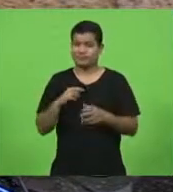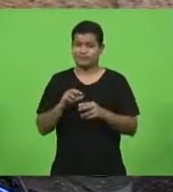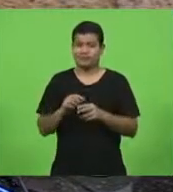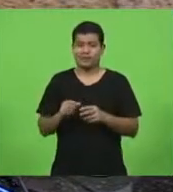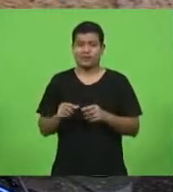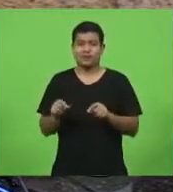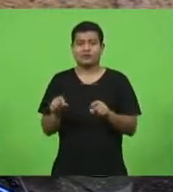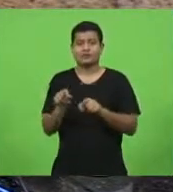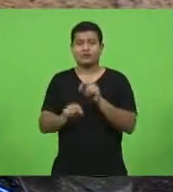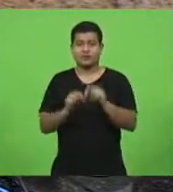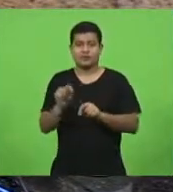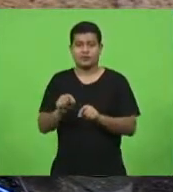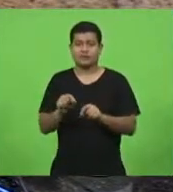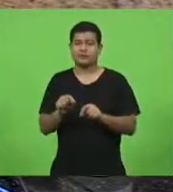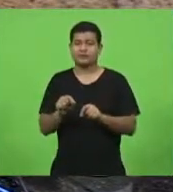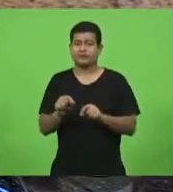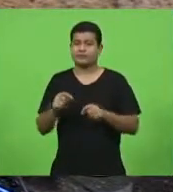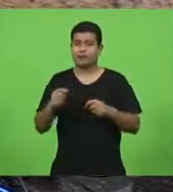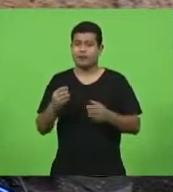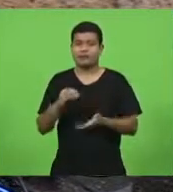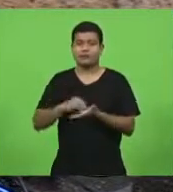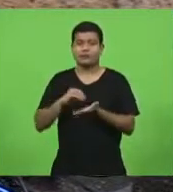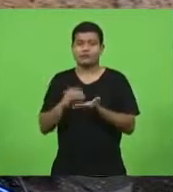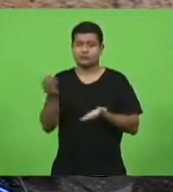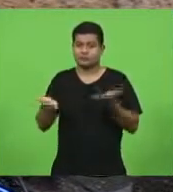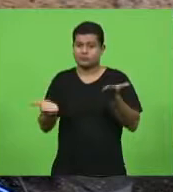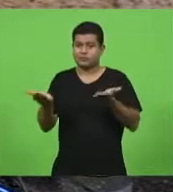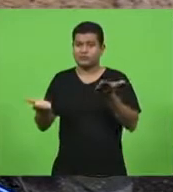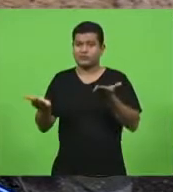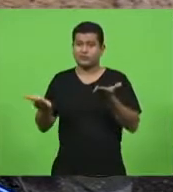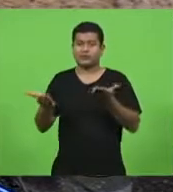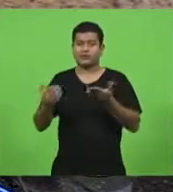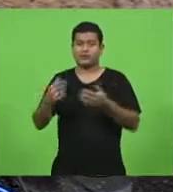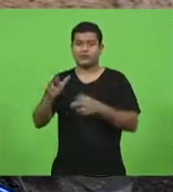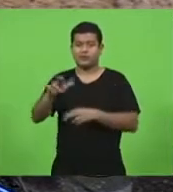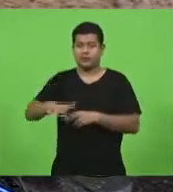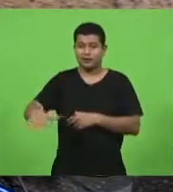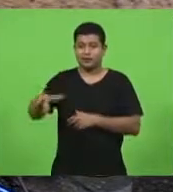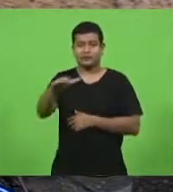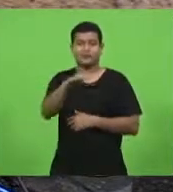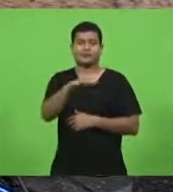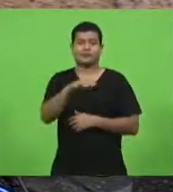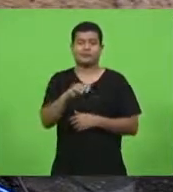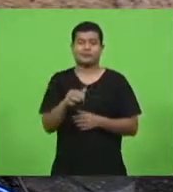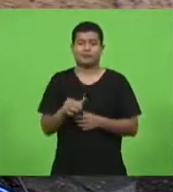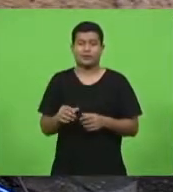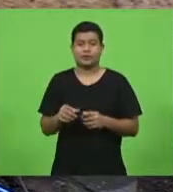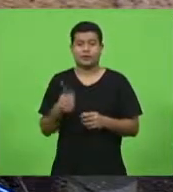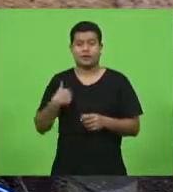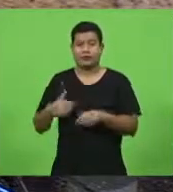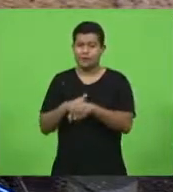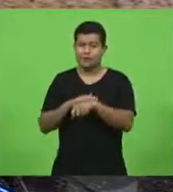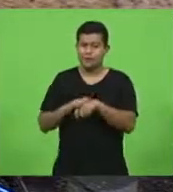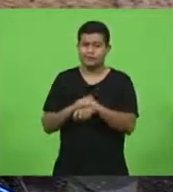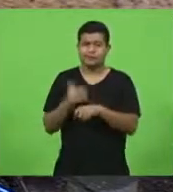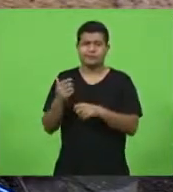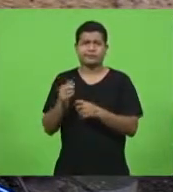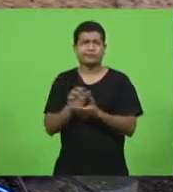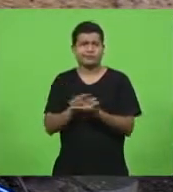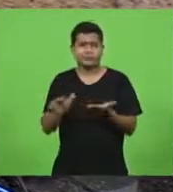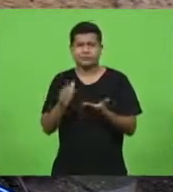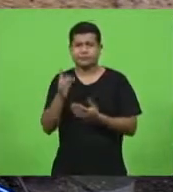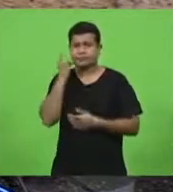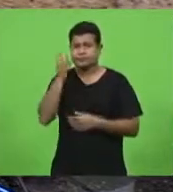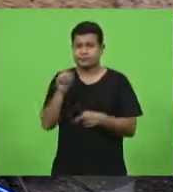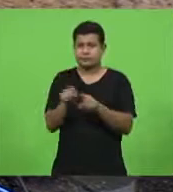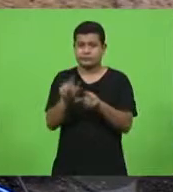regiões. E dali por diante, entre conversas com demais deputados e